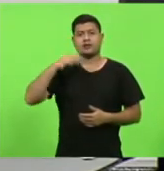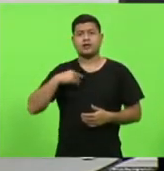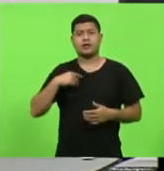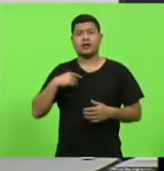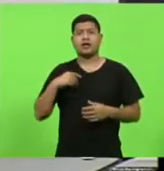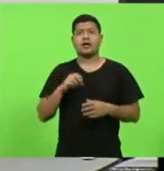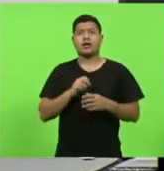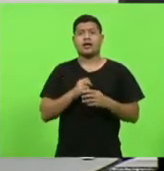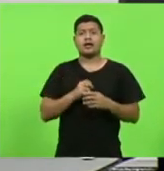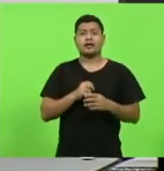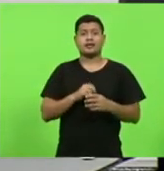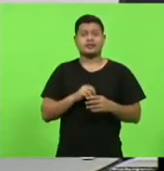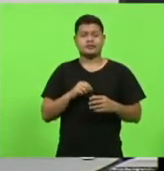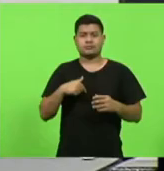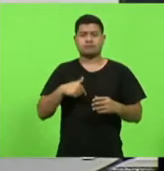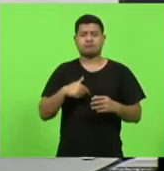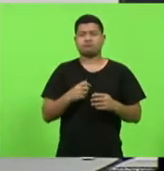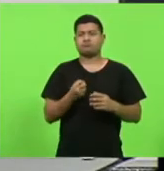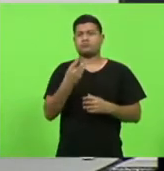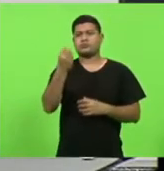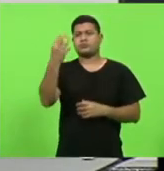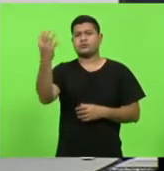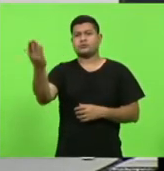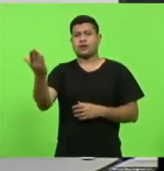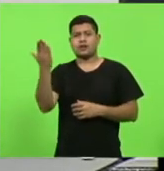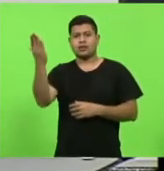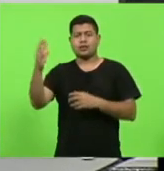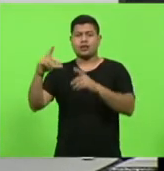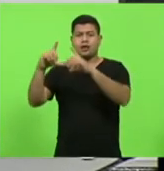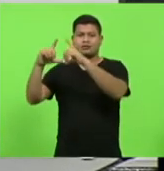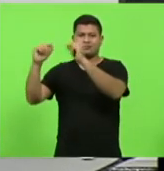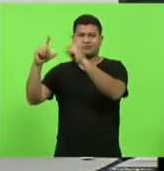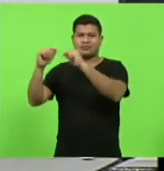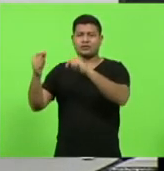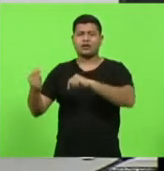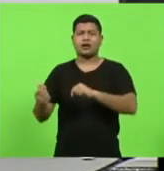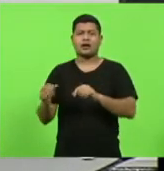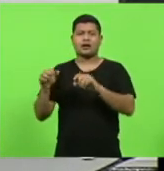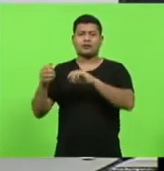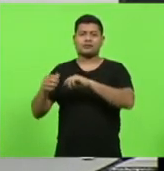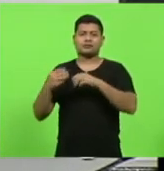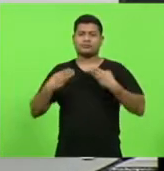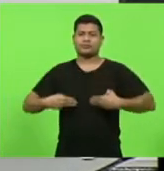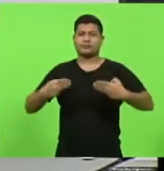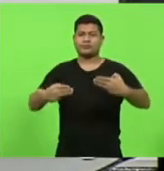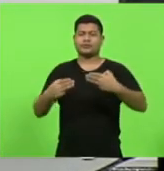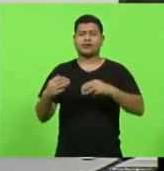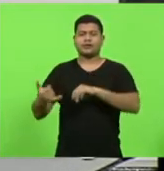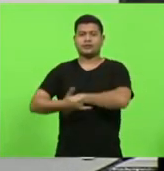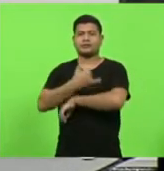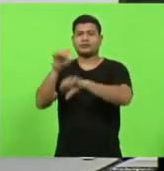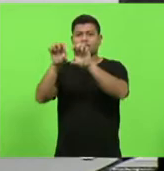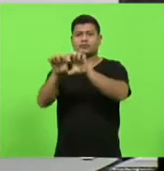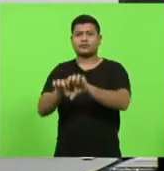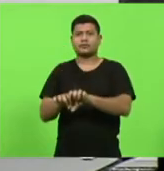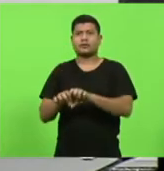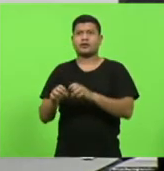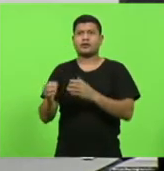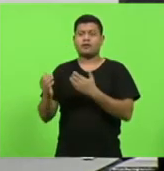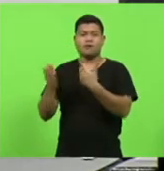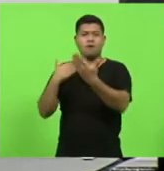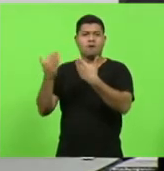Catarina, chegar lá no Ministério de Infraestrutura, ser recebido pelo ministro Tarcísio de Freitas e falar: